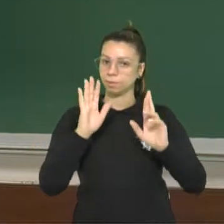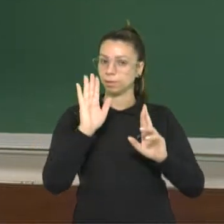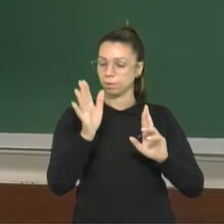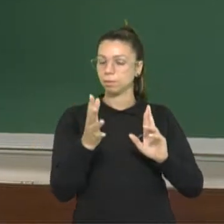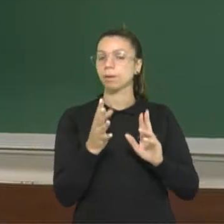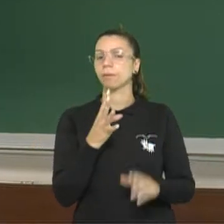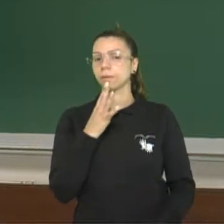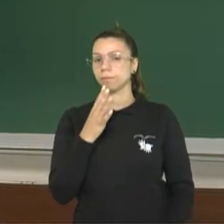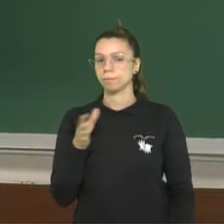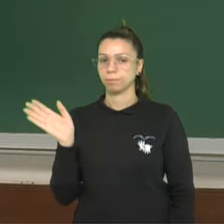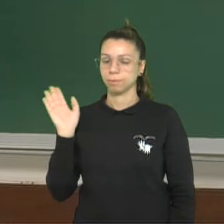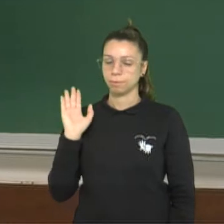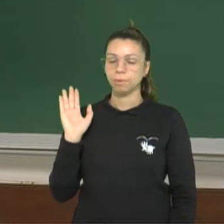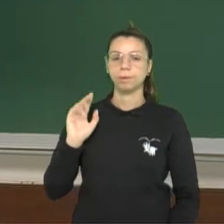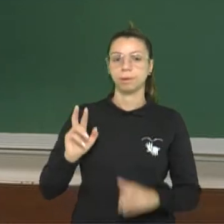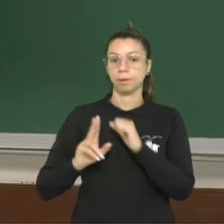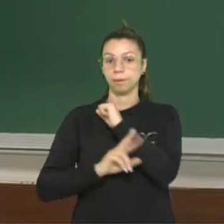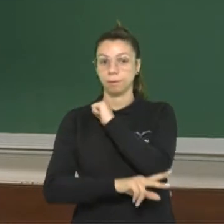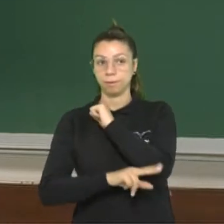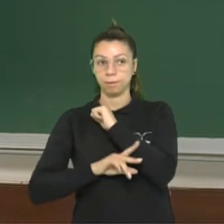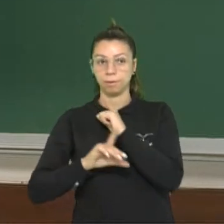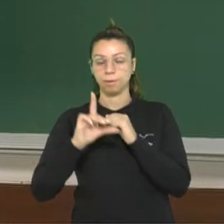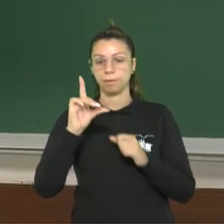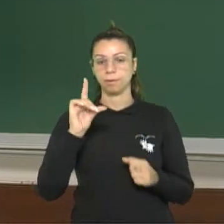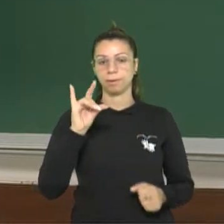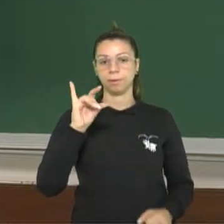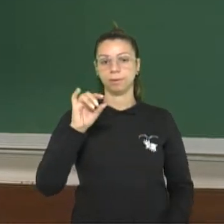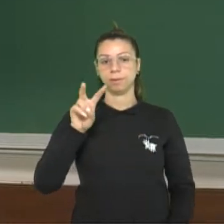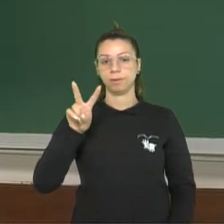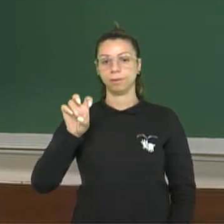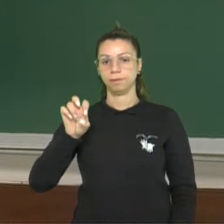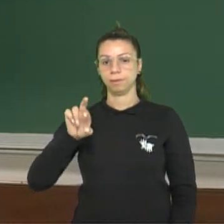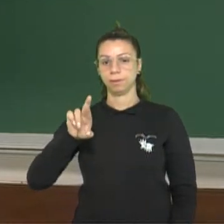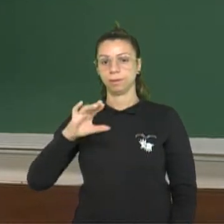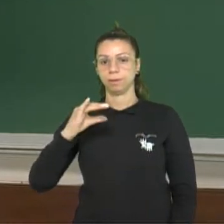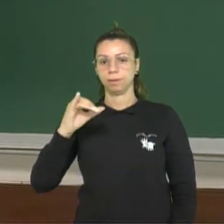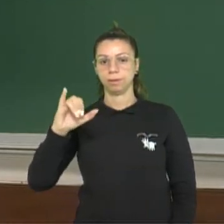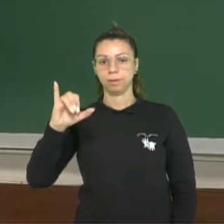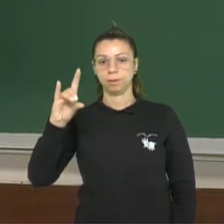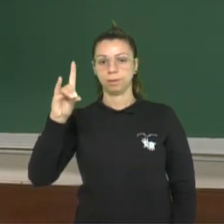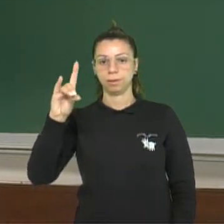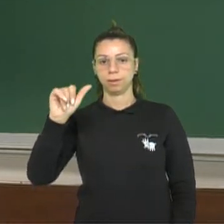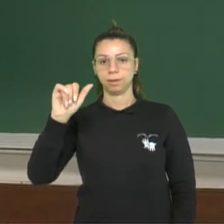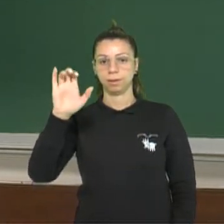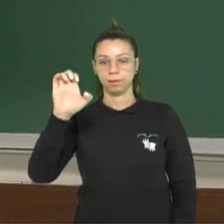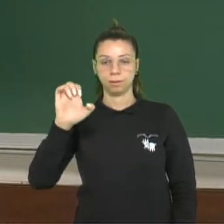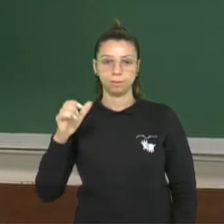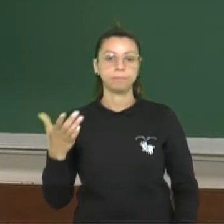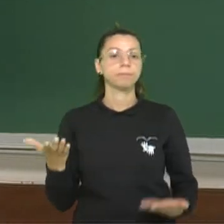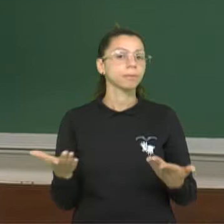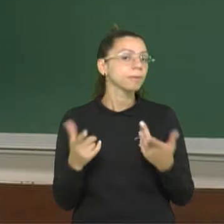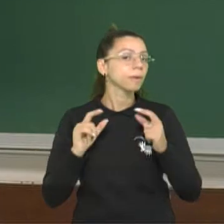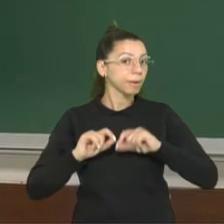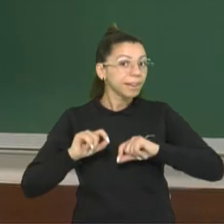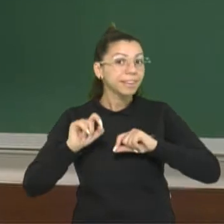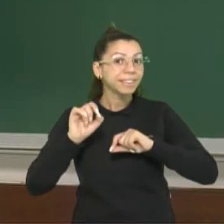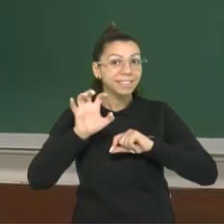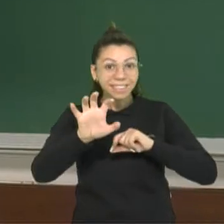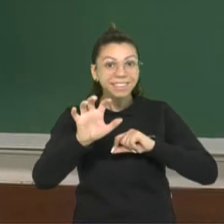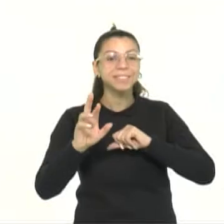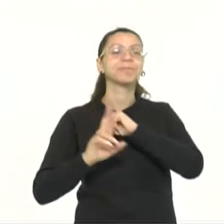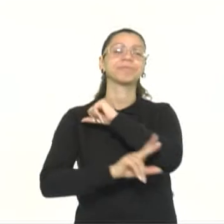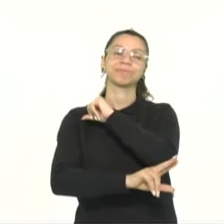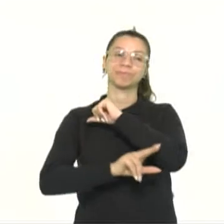ter pensado em diversidade, que é o tema da nossa aula de hoje. E é isso mesmo, sobre diversidade. Nós